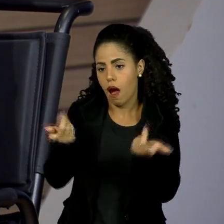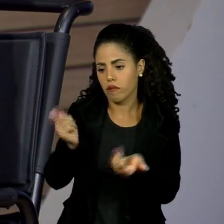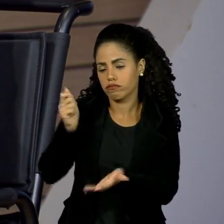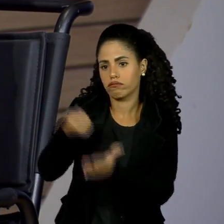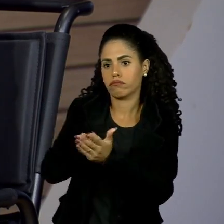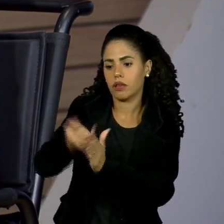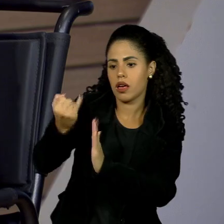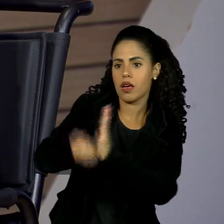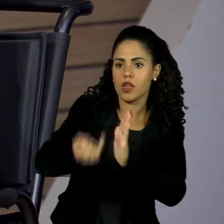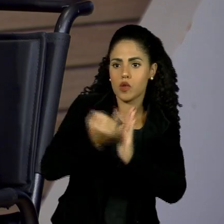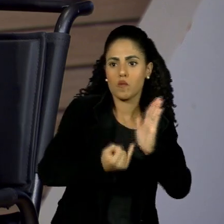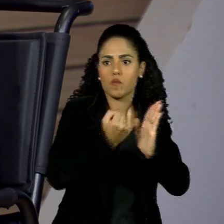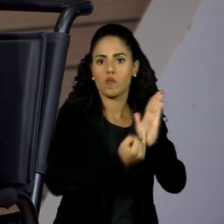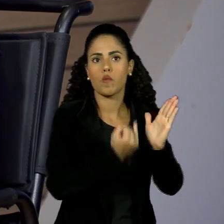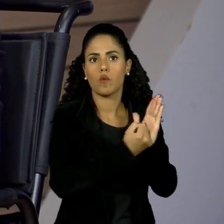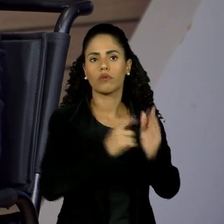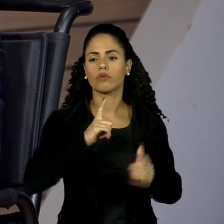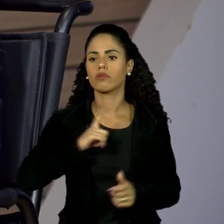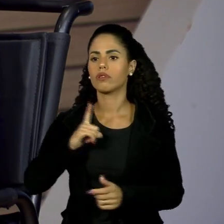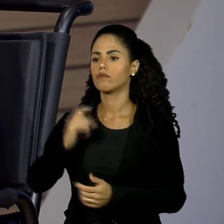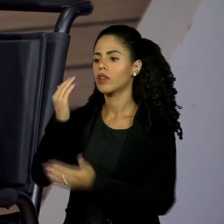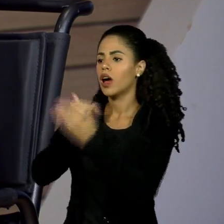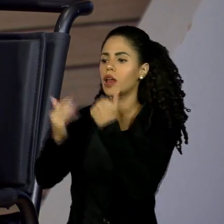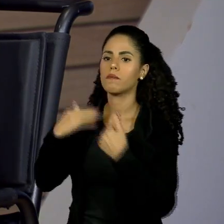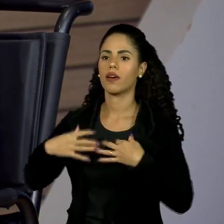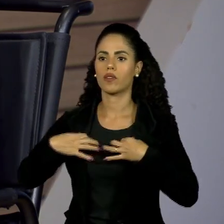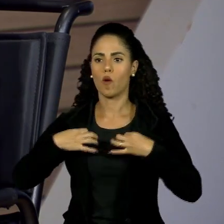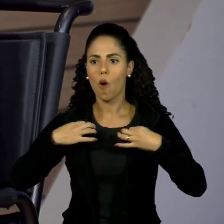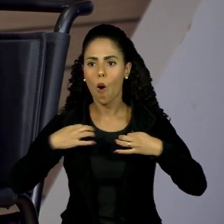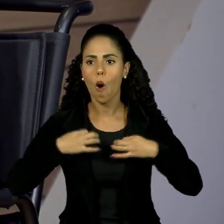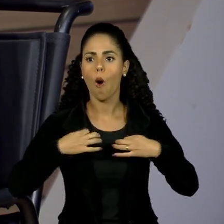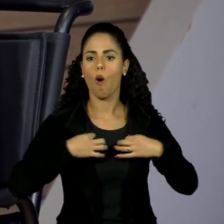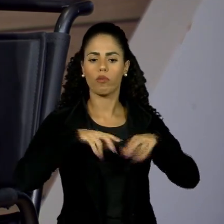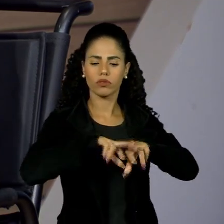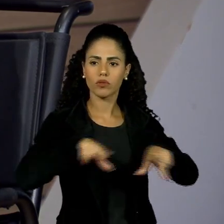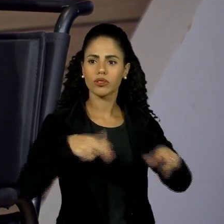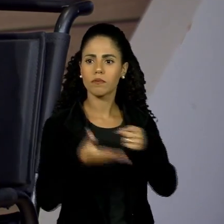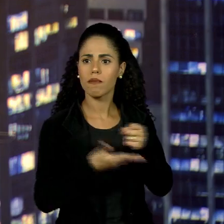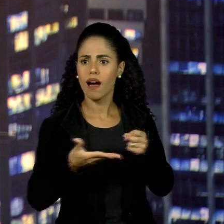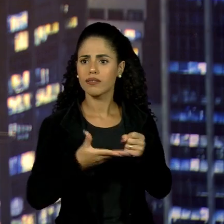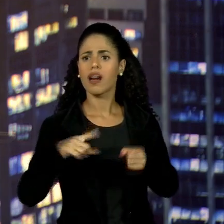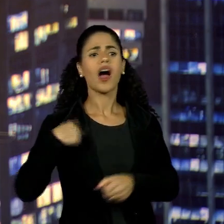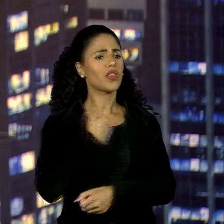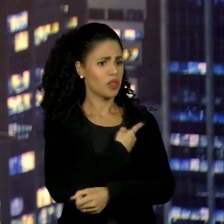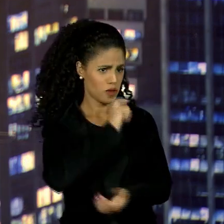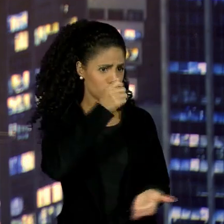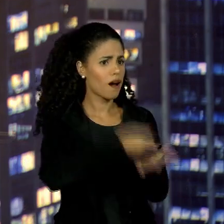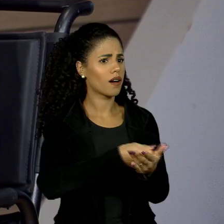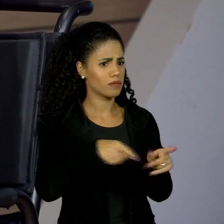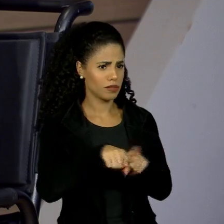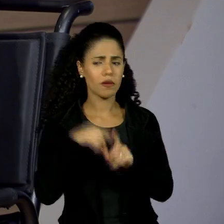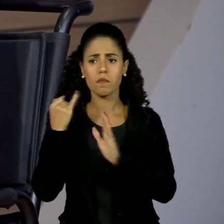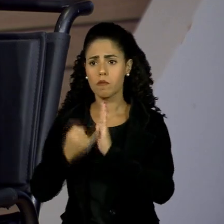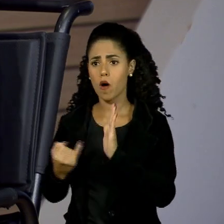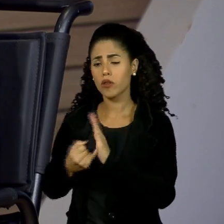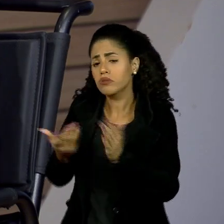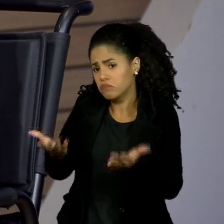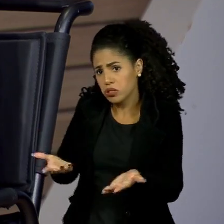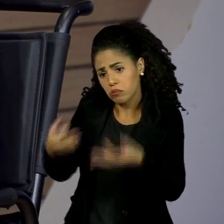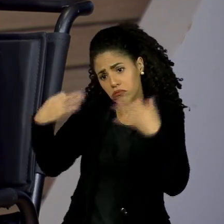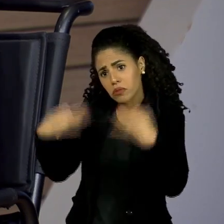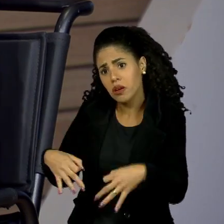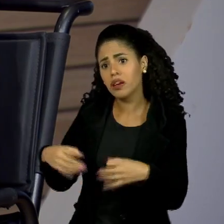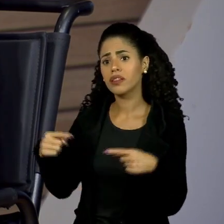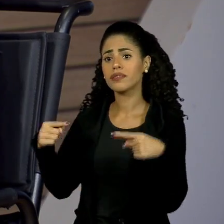cobramos impostos do setor que produz alimento, que produz vestuário, que produz itens essenciais. A gente paga? A gente paga. Não era nada justo nos